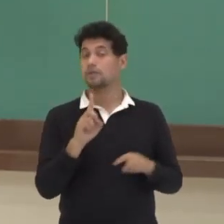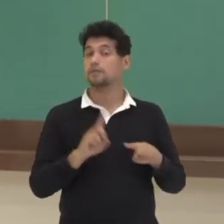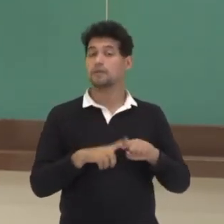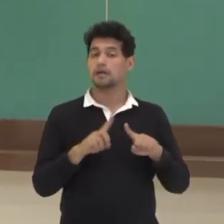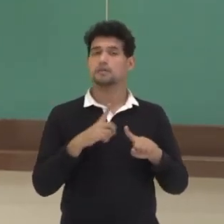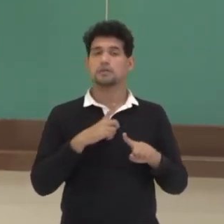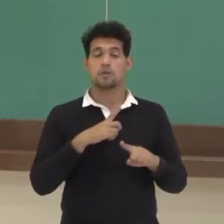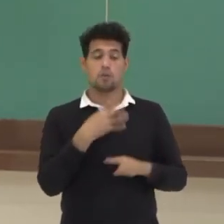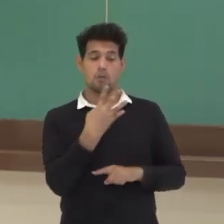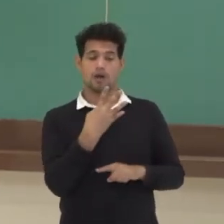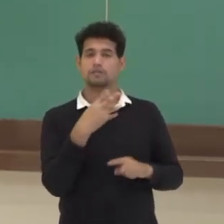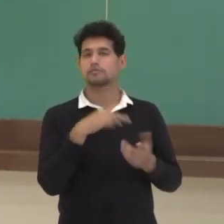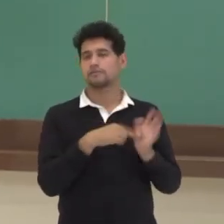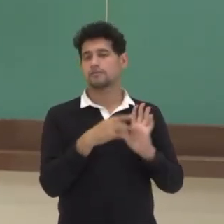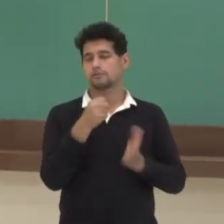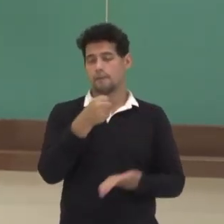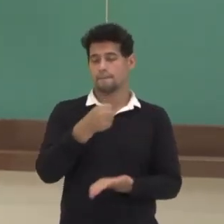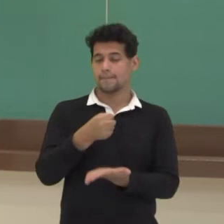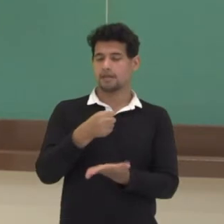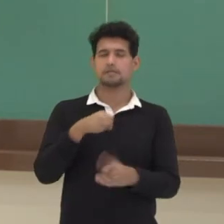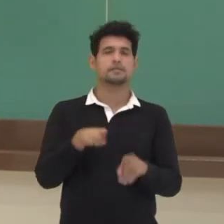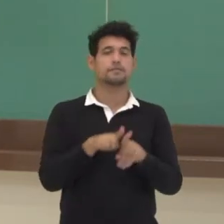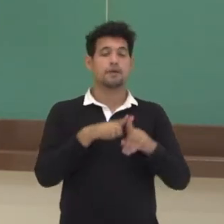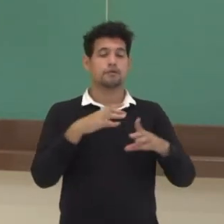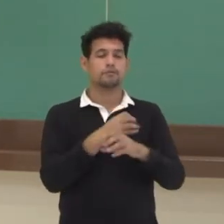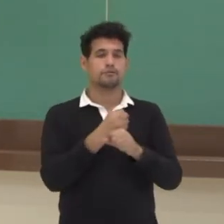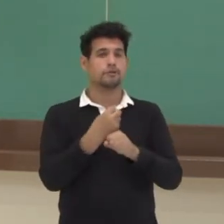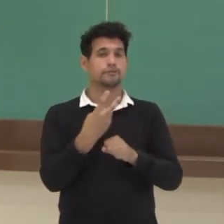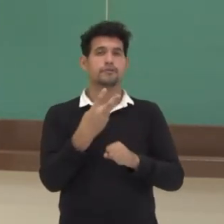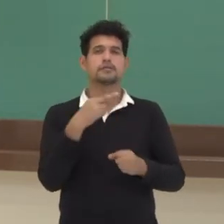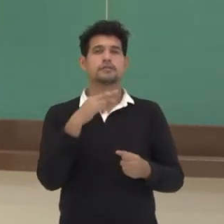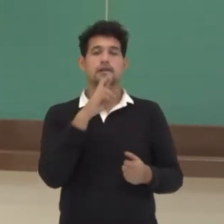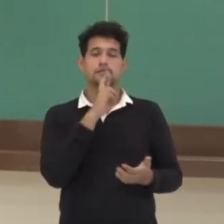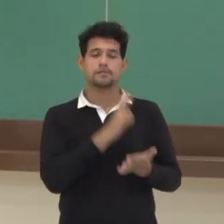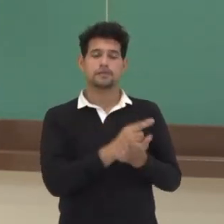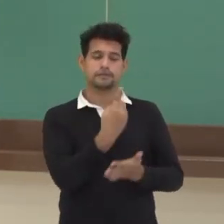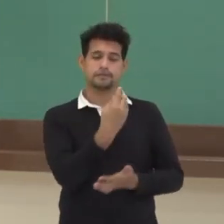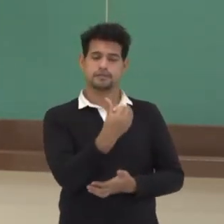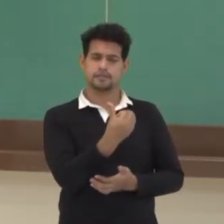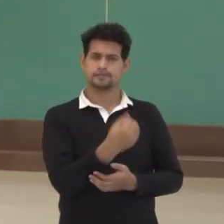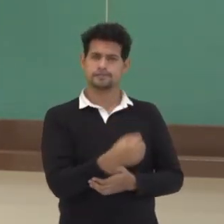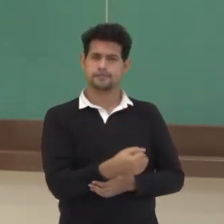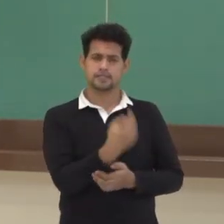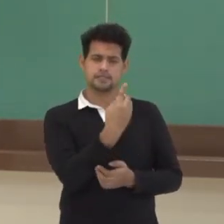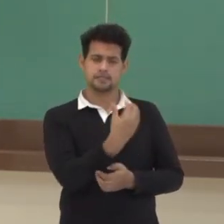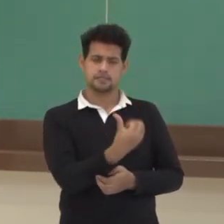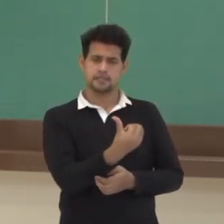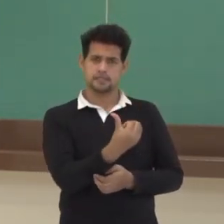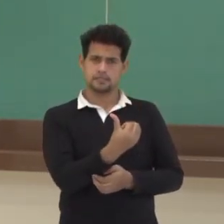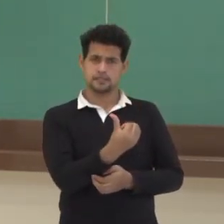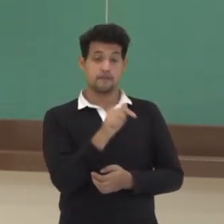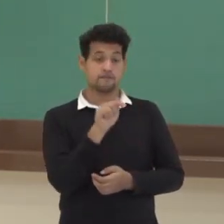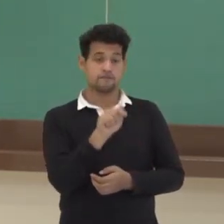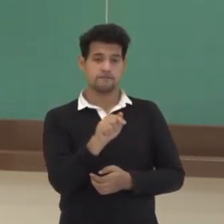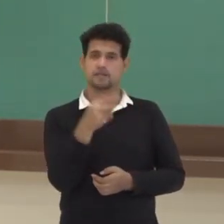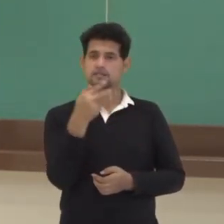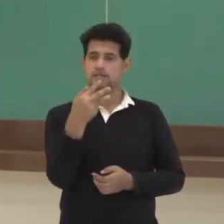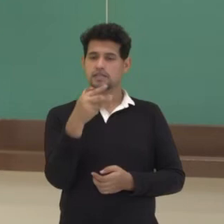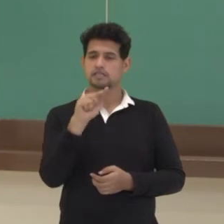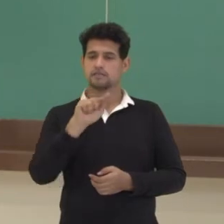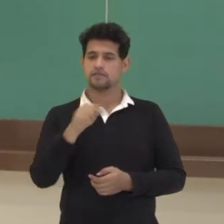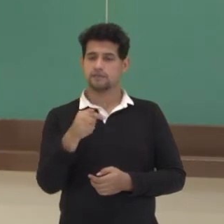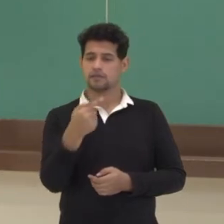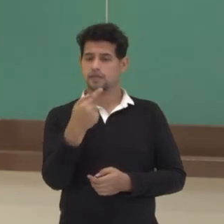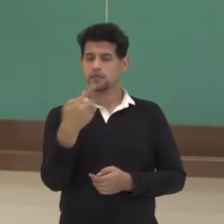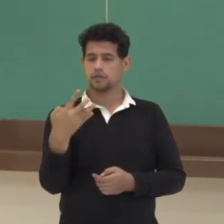que o meu 4 é a base, multiplicado por 2, vai dar 16. 16 vezes